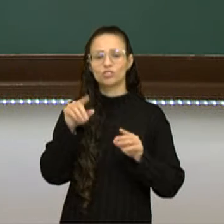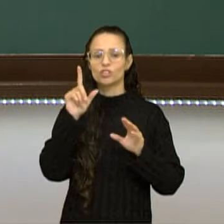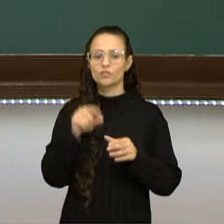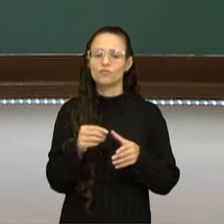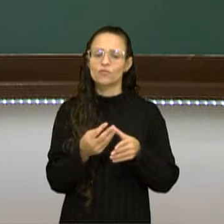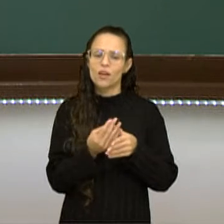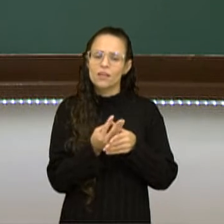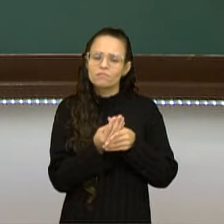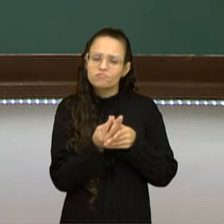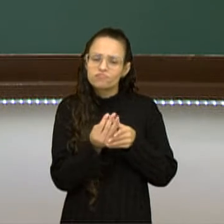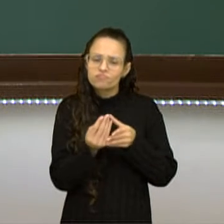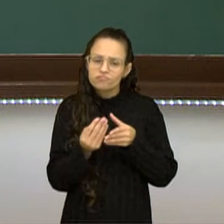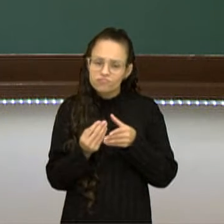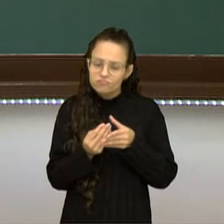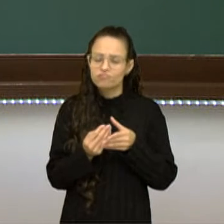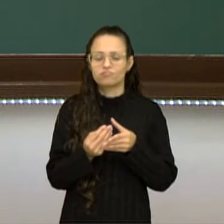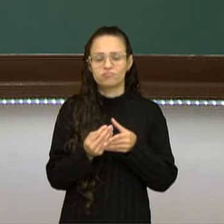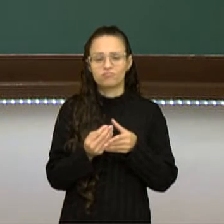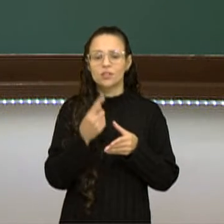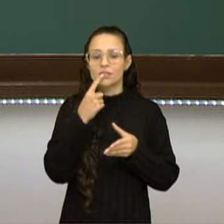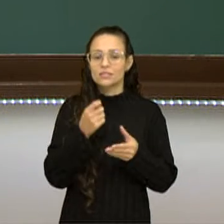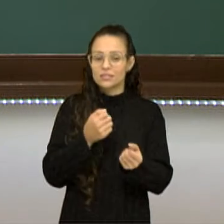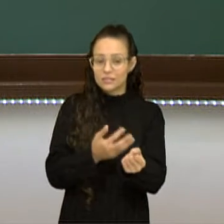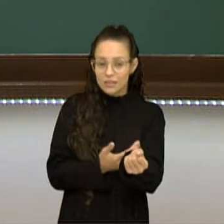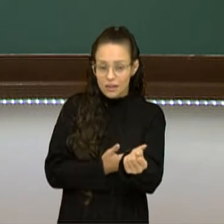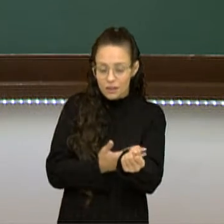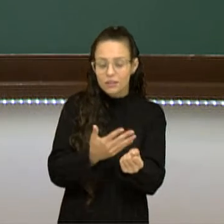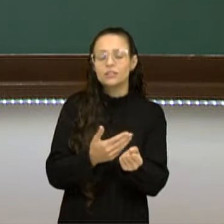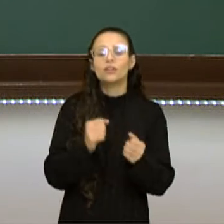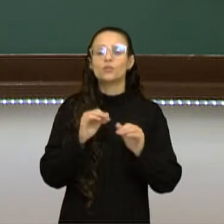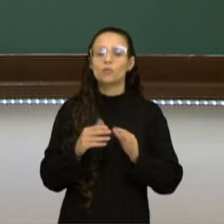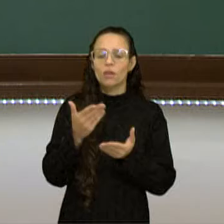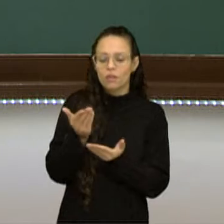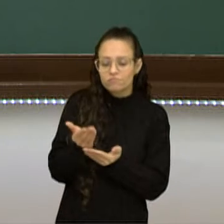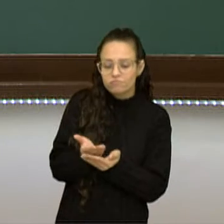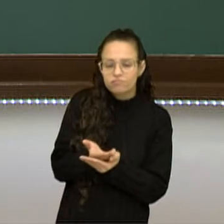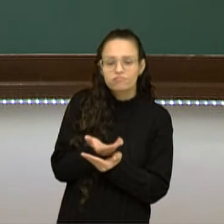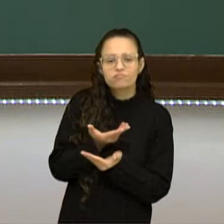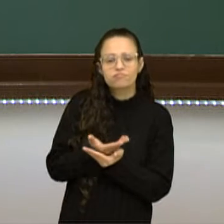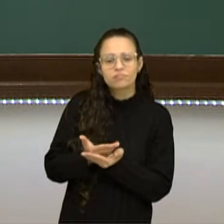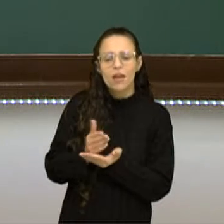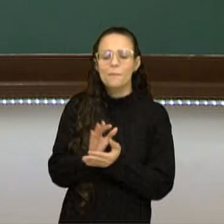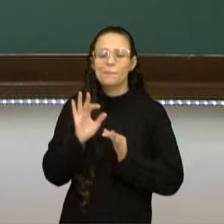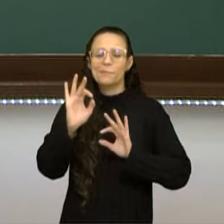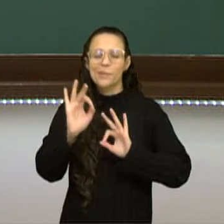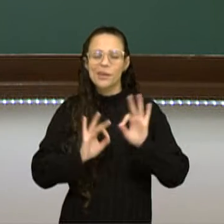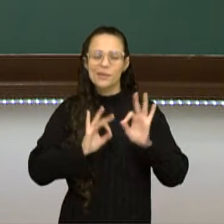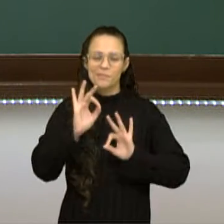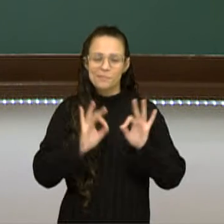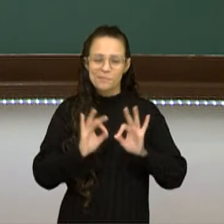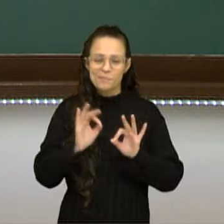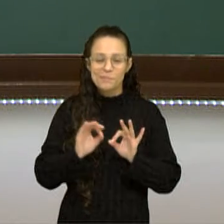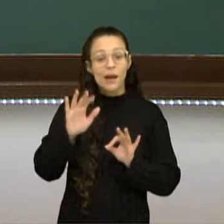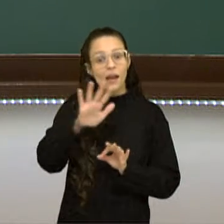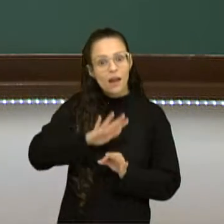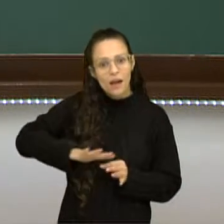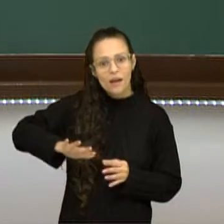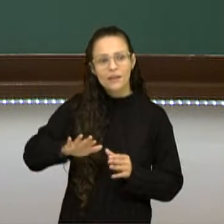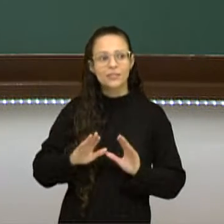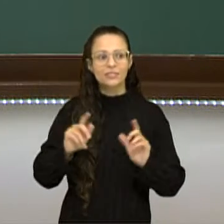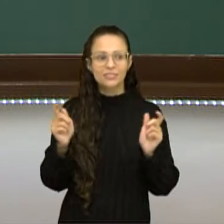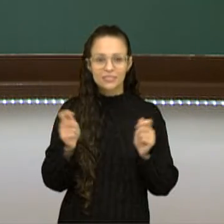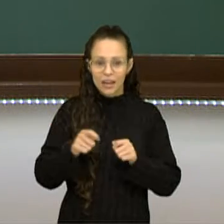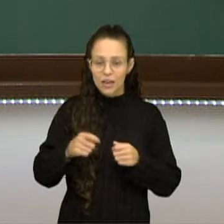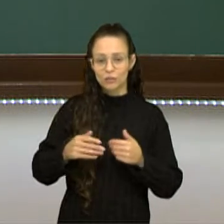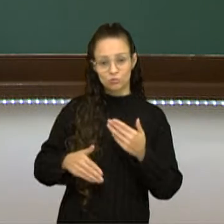de sangue que forra o útero das meninas, pensando em preparar o útero para ser um ambiente